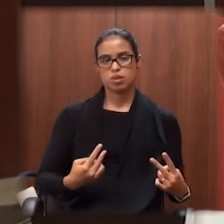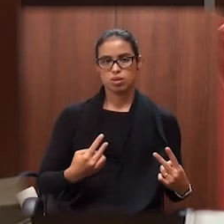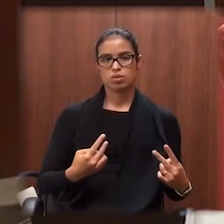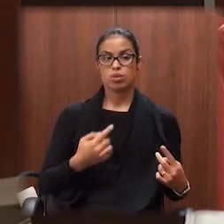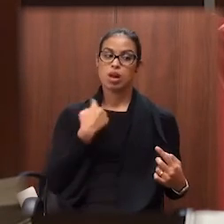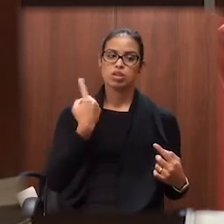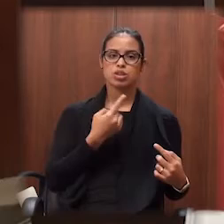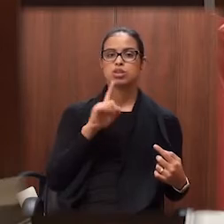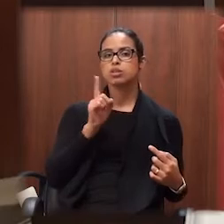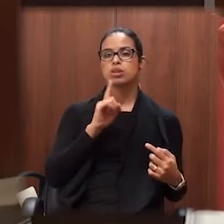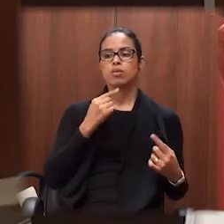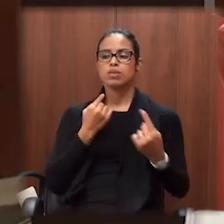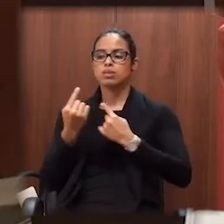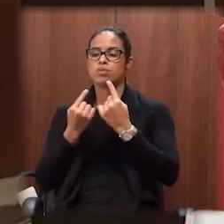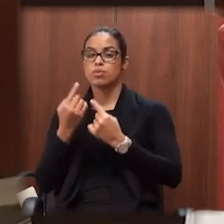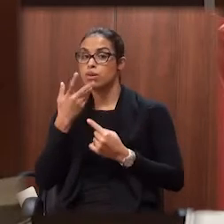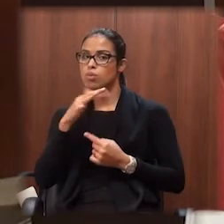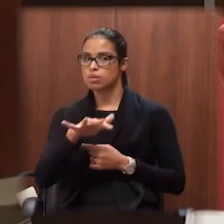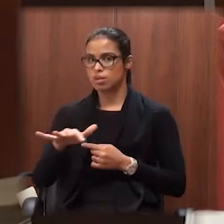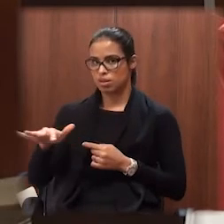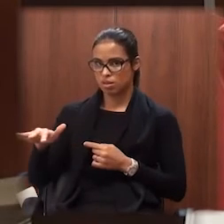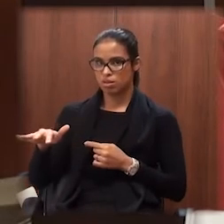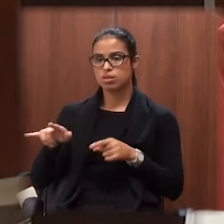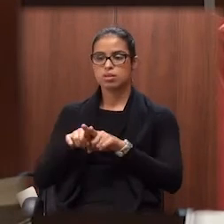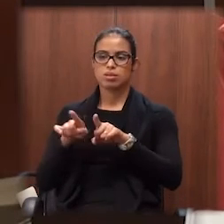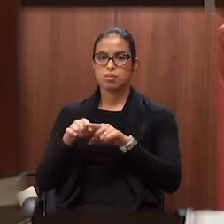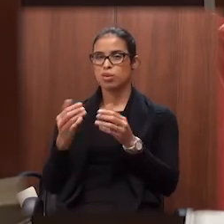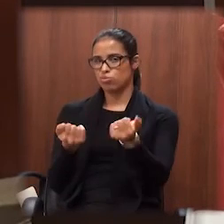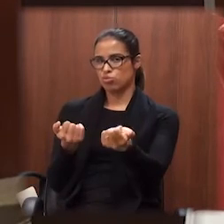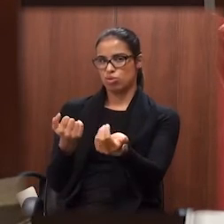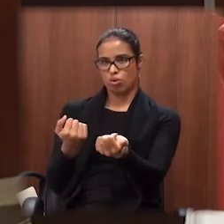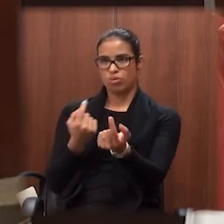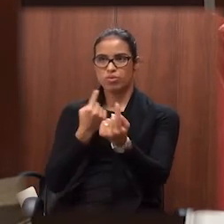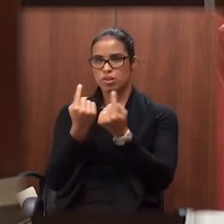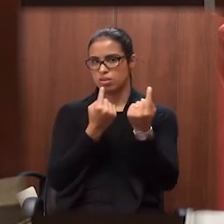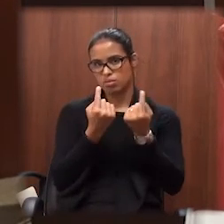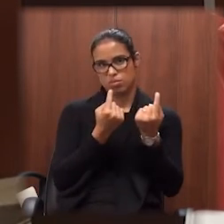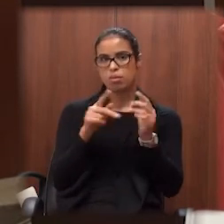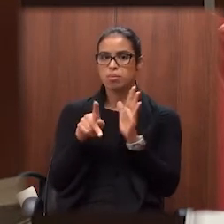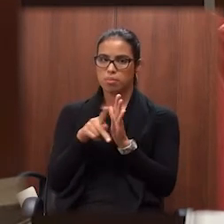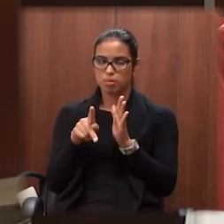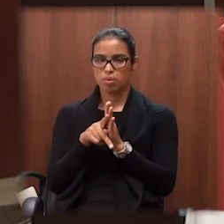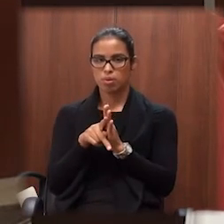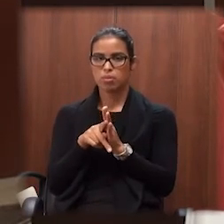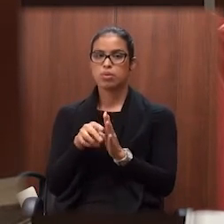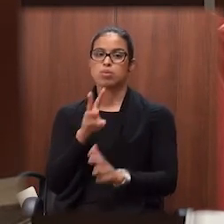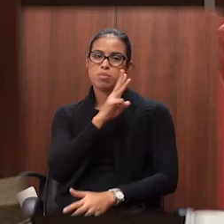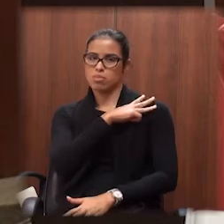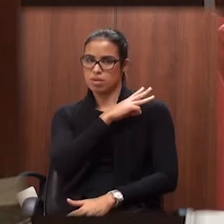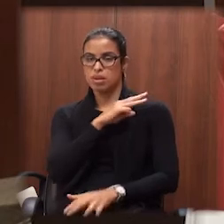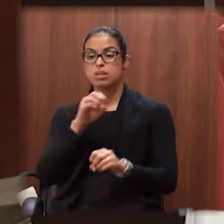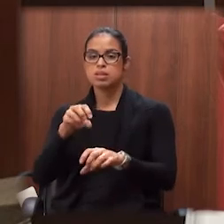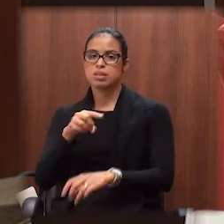nos envolver com as crianças e com os adolescentes do ensino fundamental e